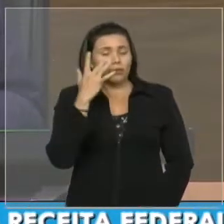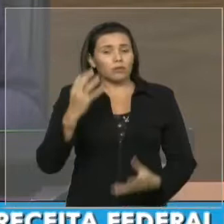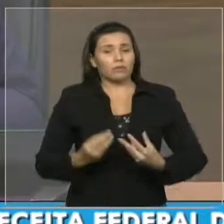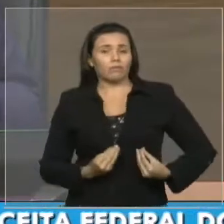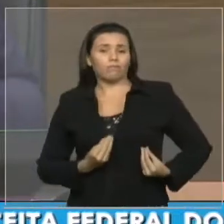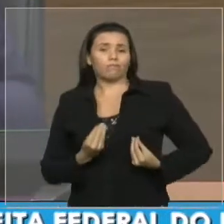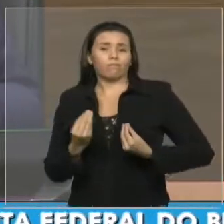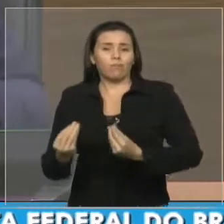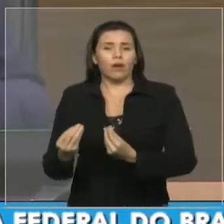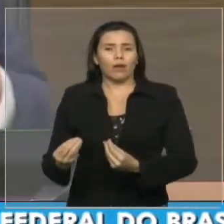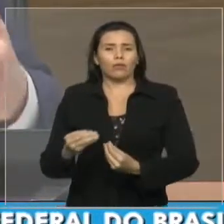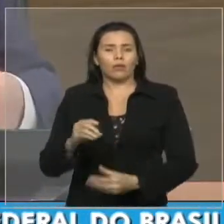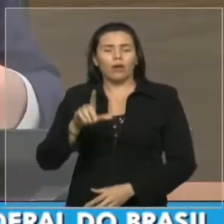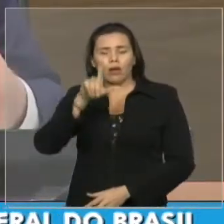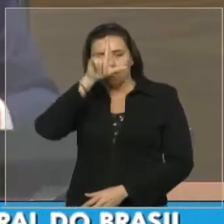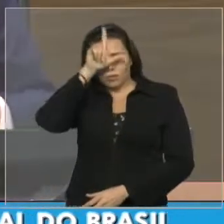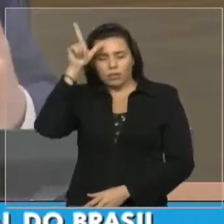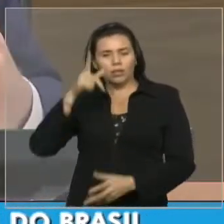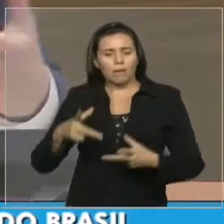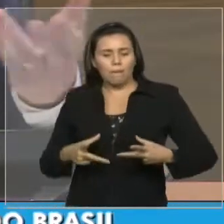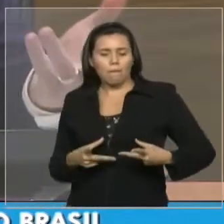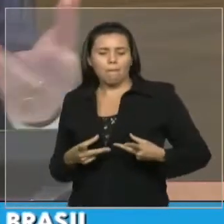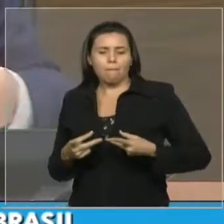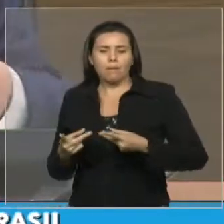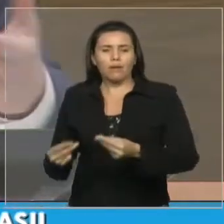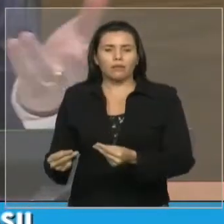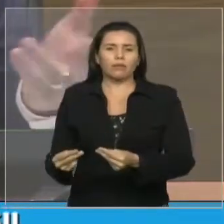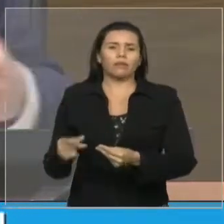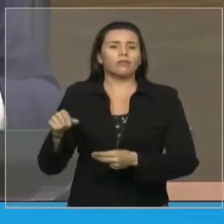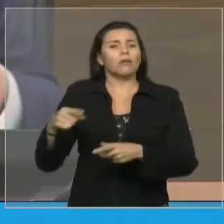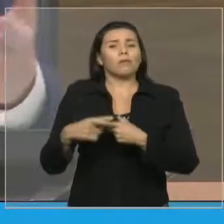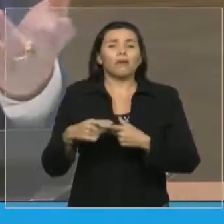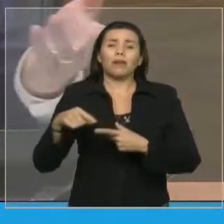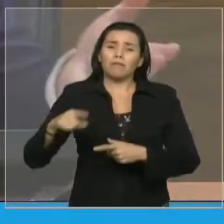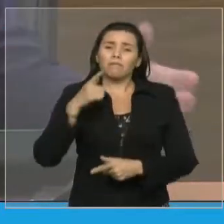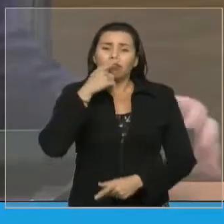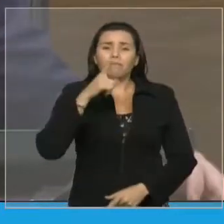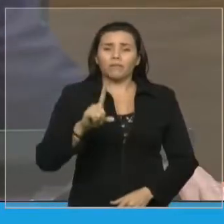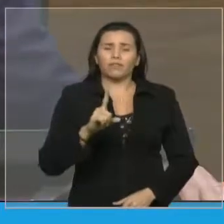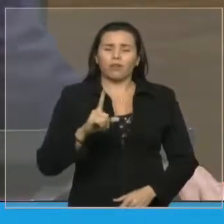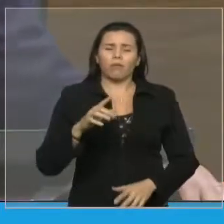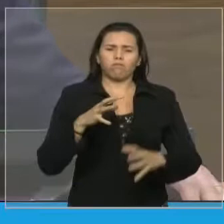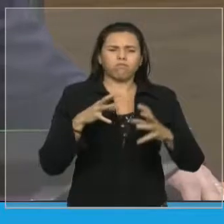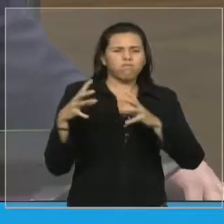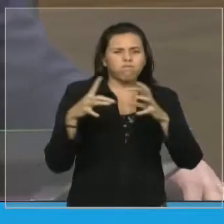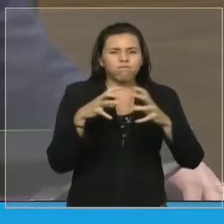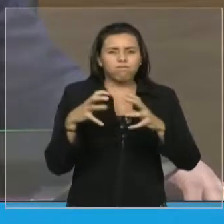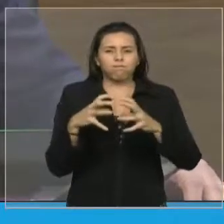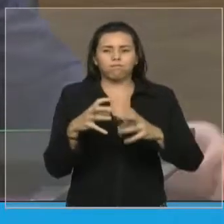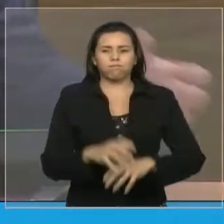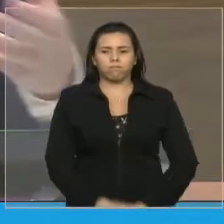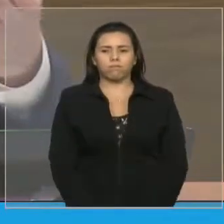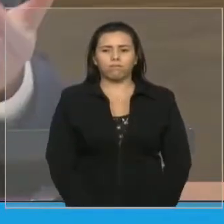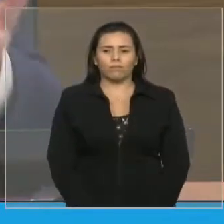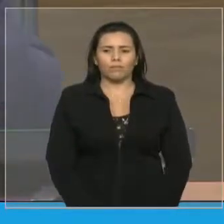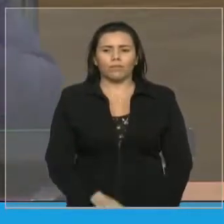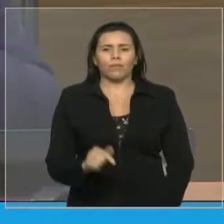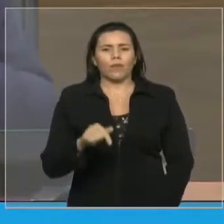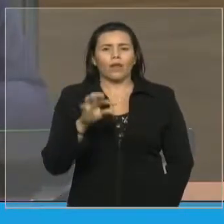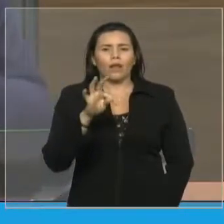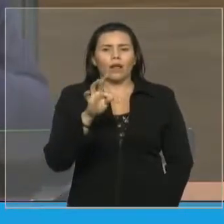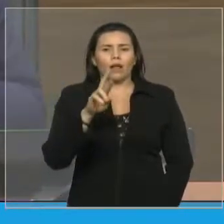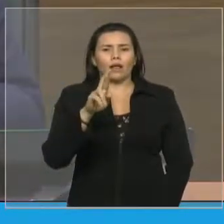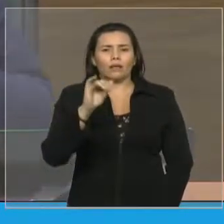por algumas boas ações ou por algumas batalhas vencidas, há quem chamasse aquilo de tributo. Depois, já na